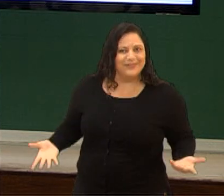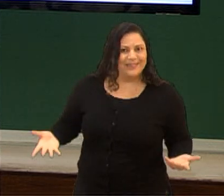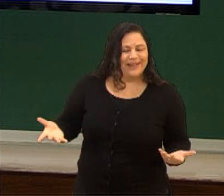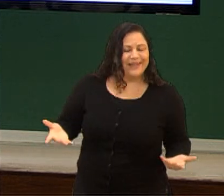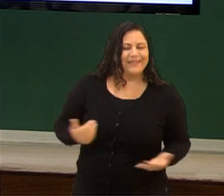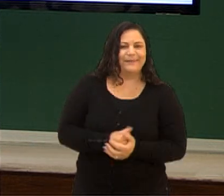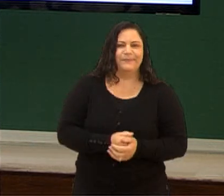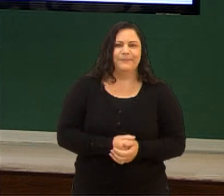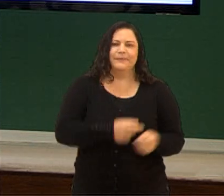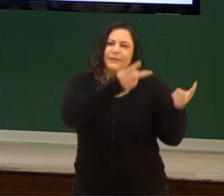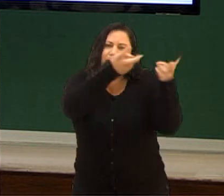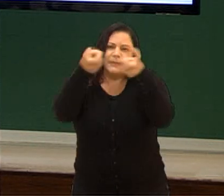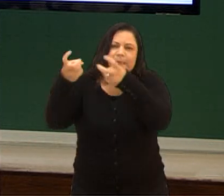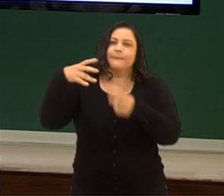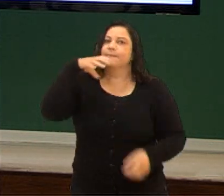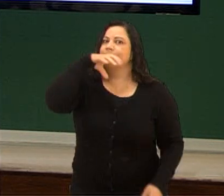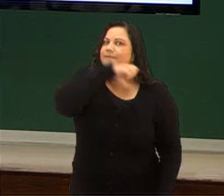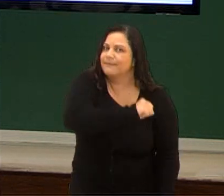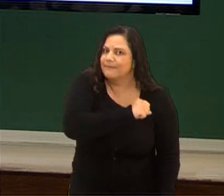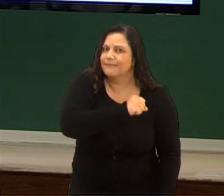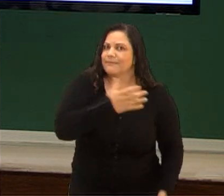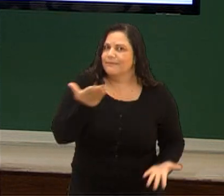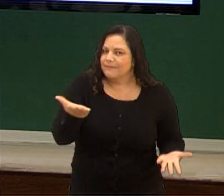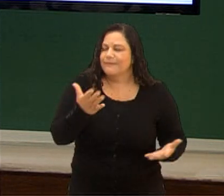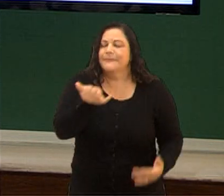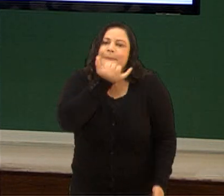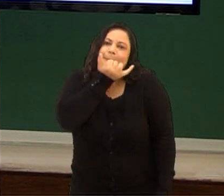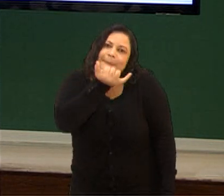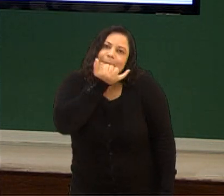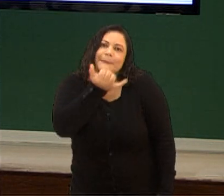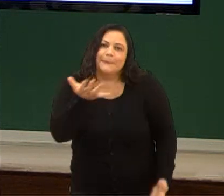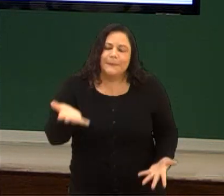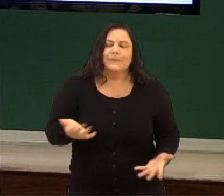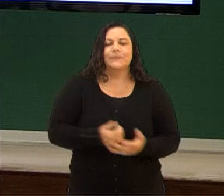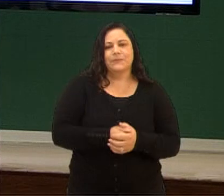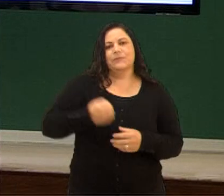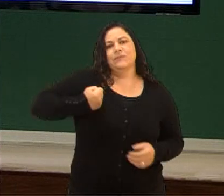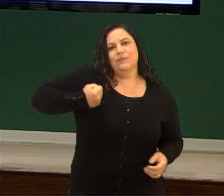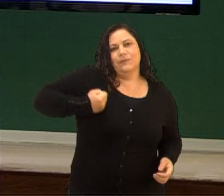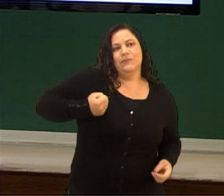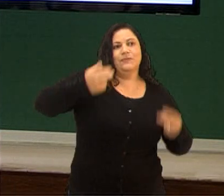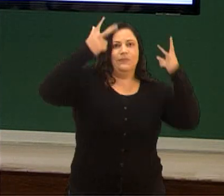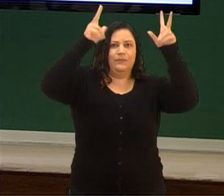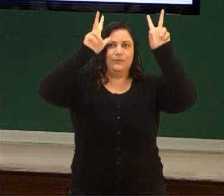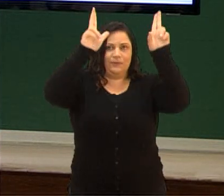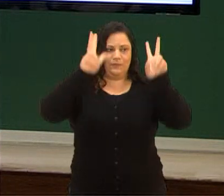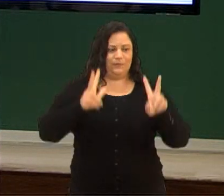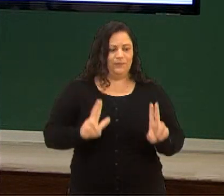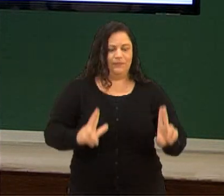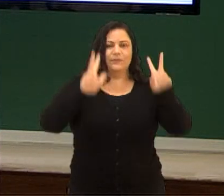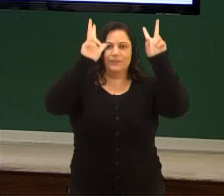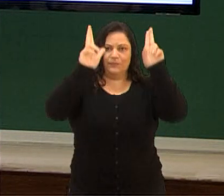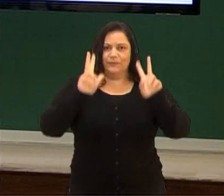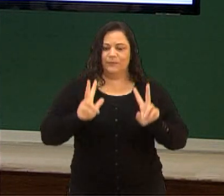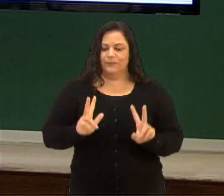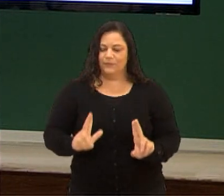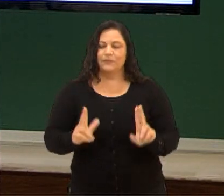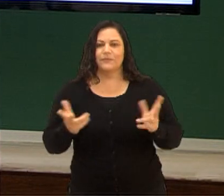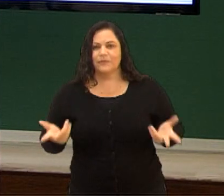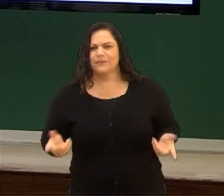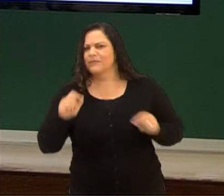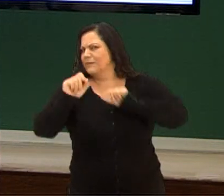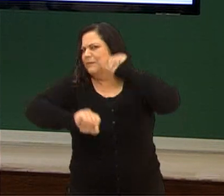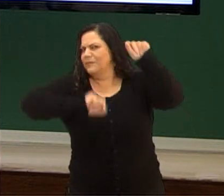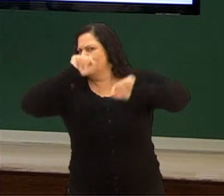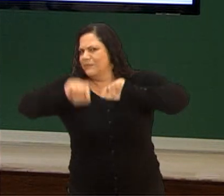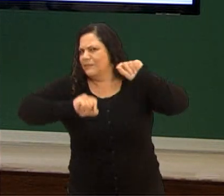a análise muito rápido, né? Desculpa. Olha só, esse número não é igual a esse? É igual a esse. Esse número é igual a esse? Também é. Qual era a